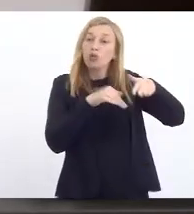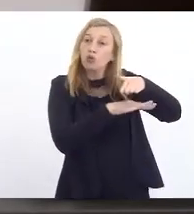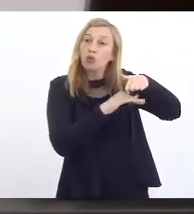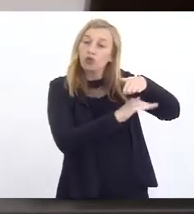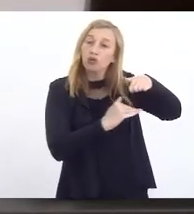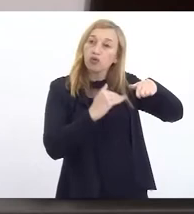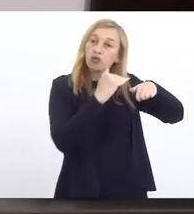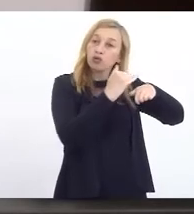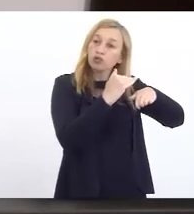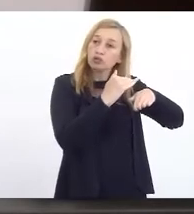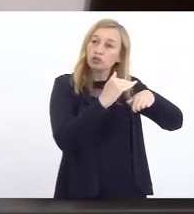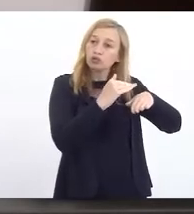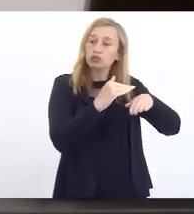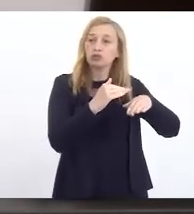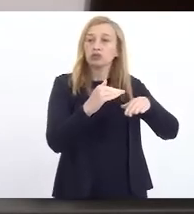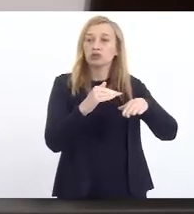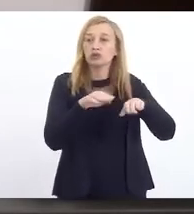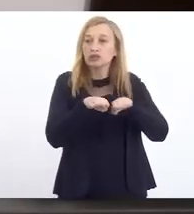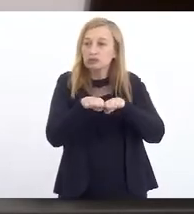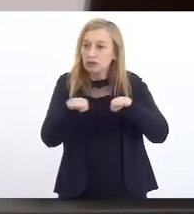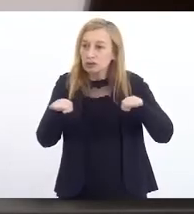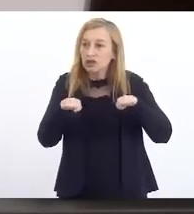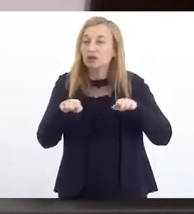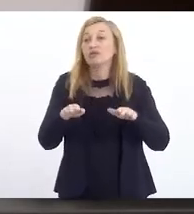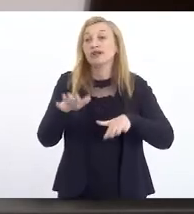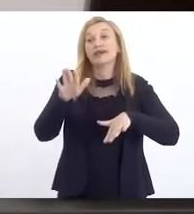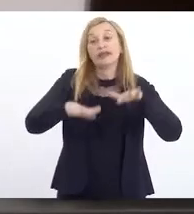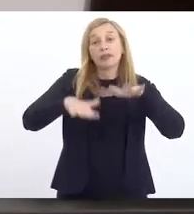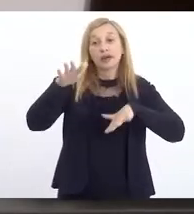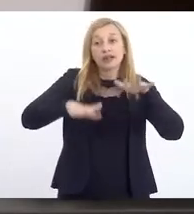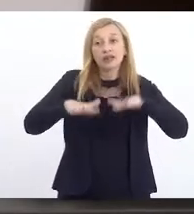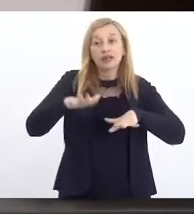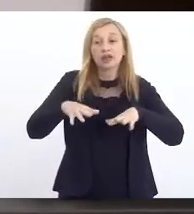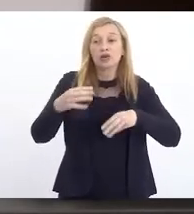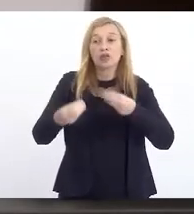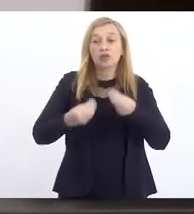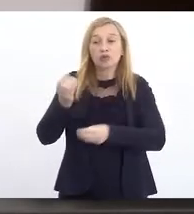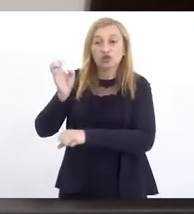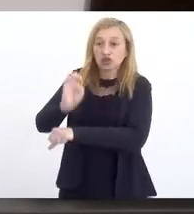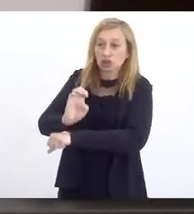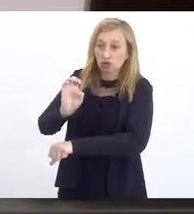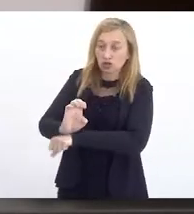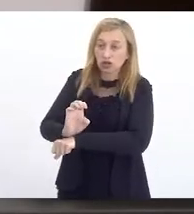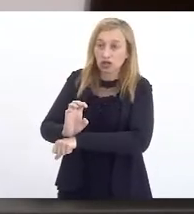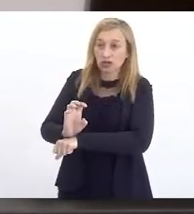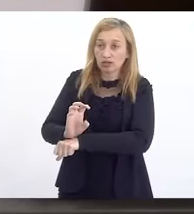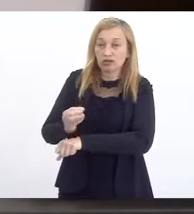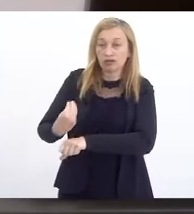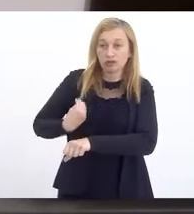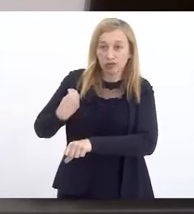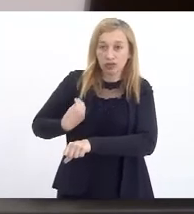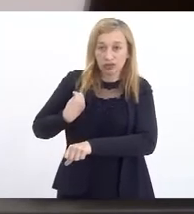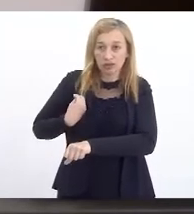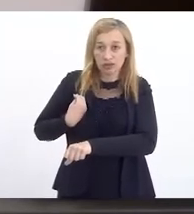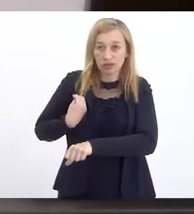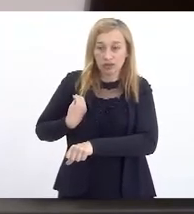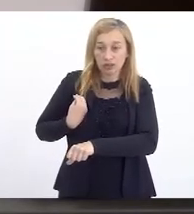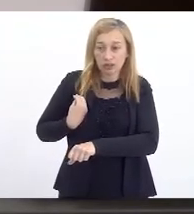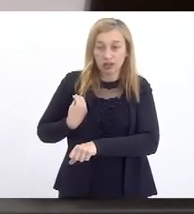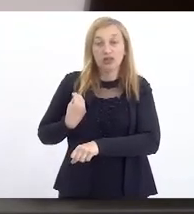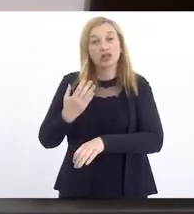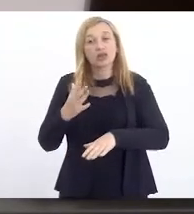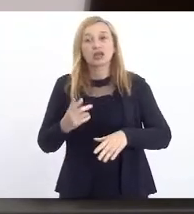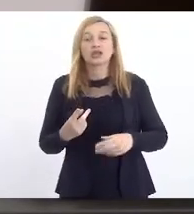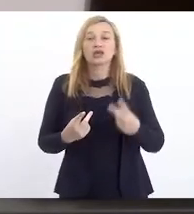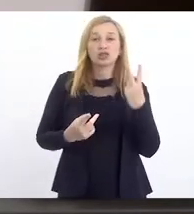estabilizador, que também vai depender de tal estado em calamidade. São duas variantes, a variação, que tem que ser maior